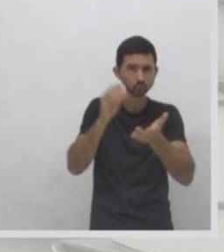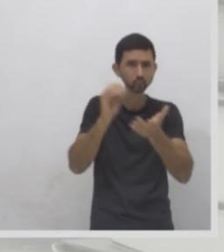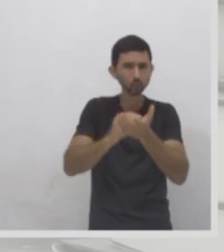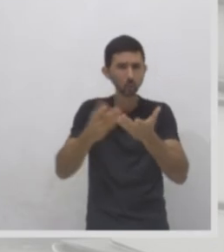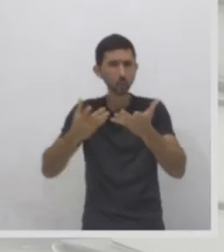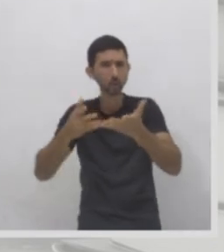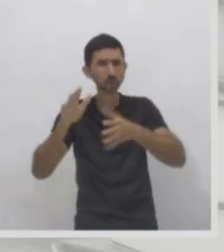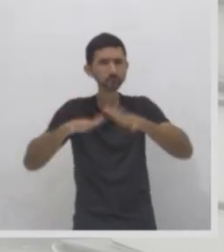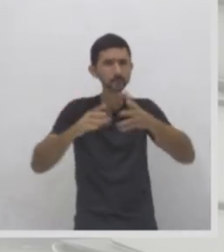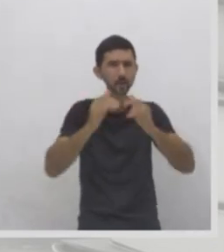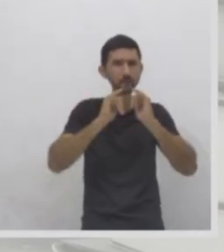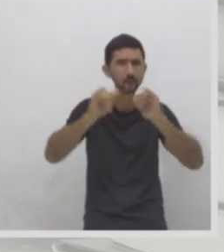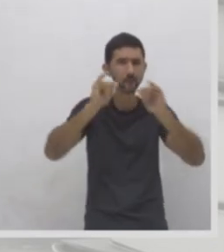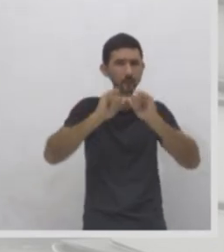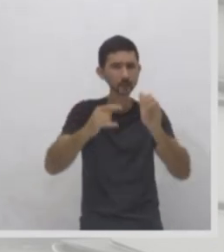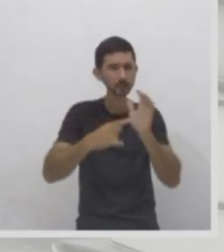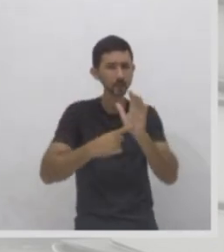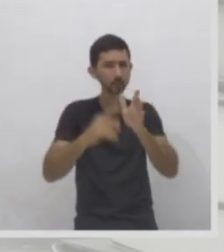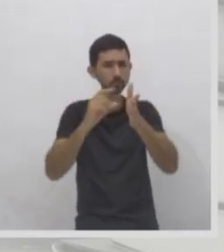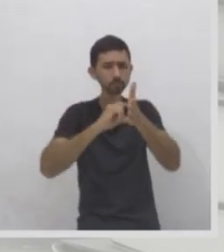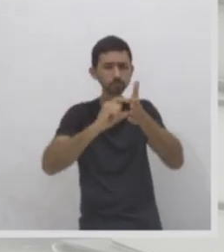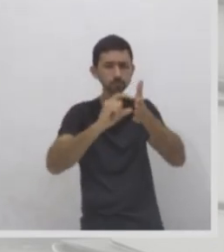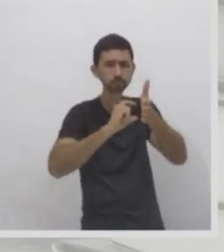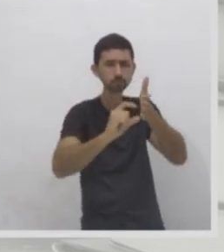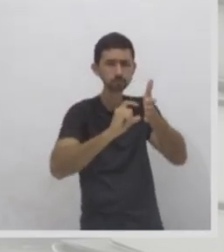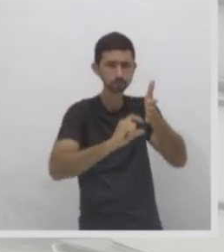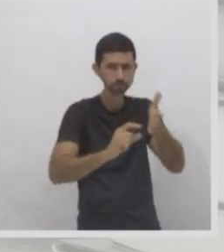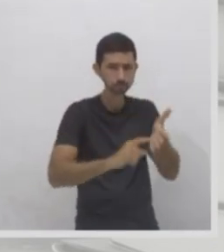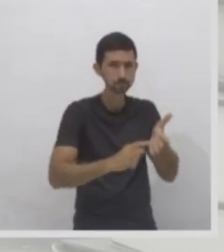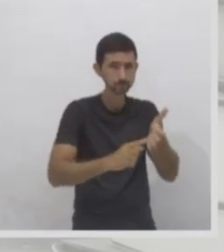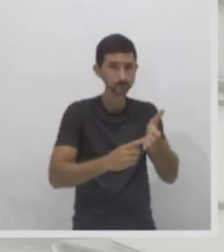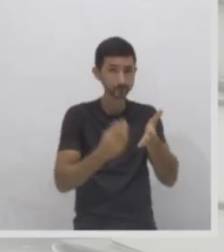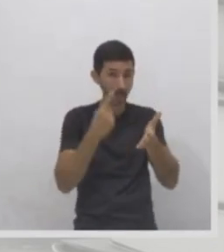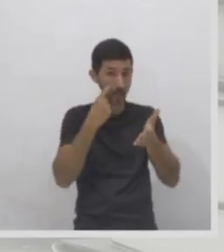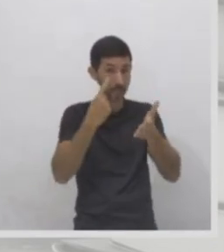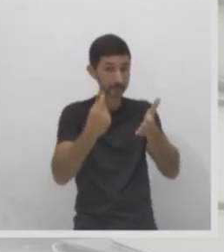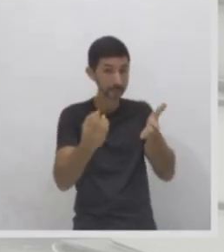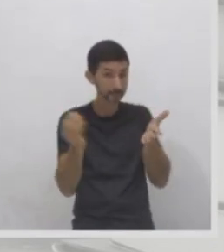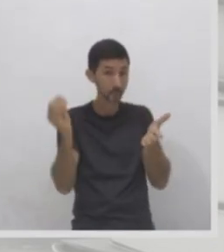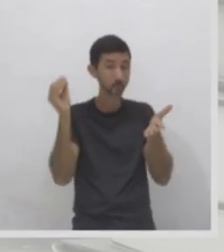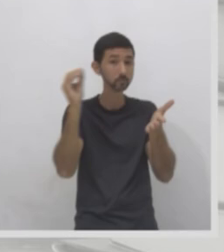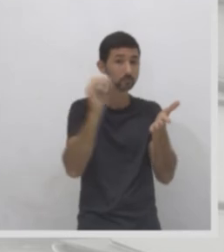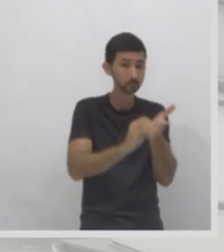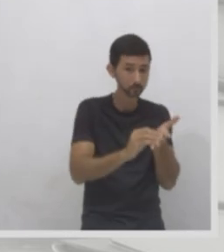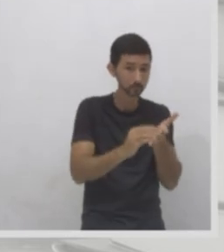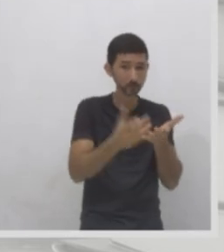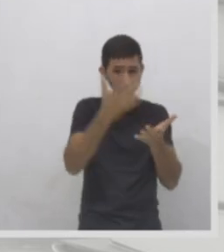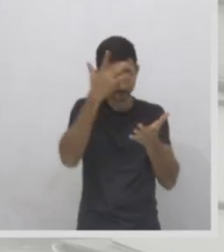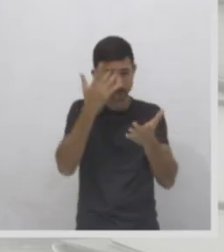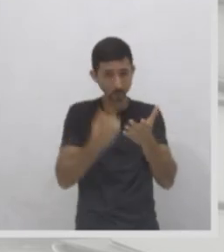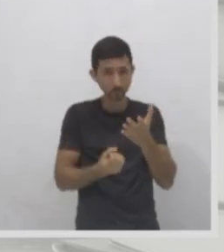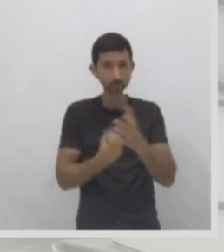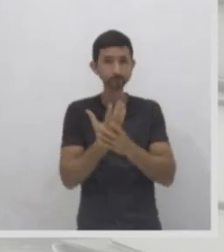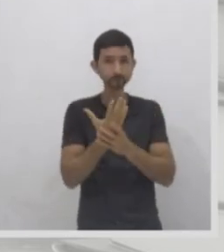determinadas informações elas apareçam e elas apareçam com as intenções desse produtor do